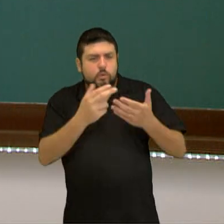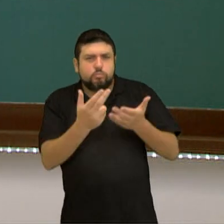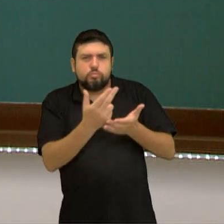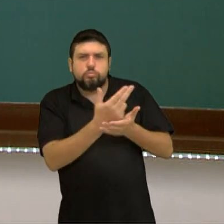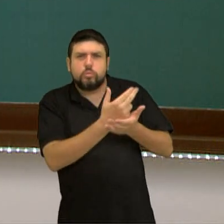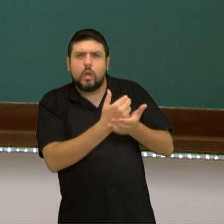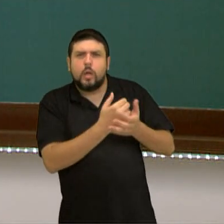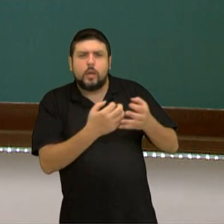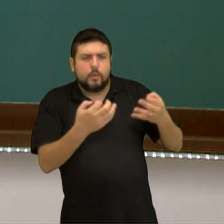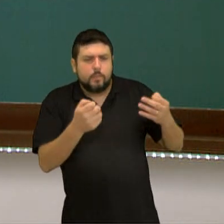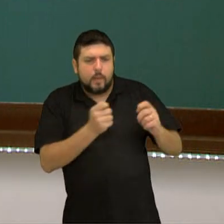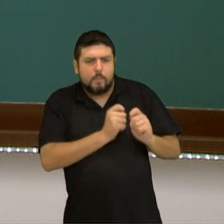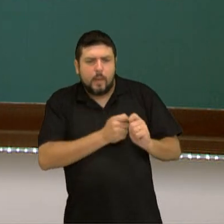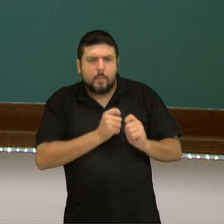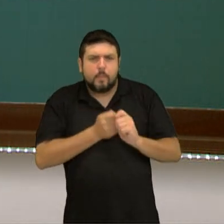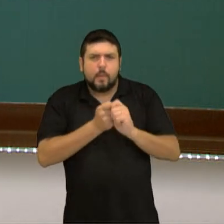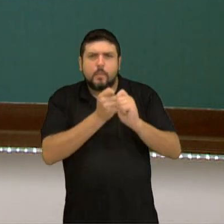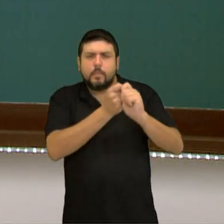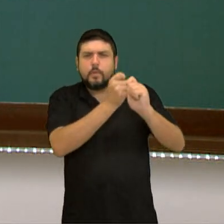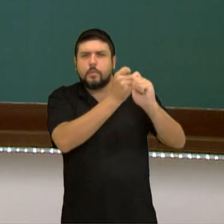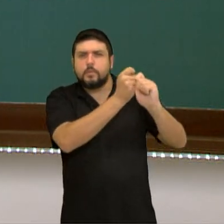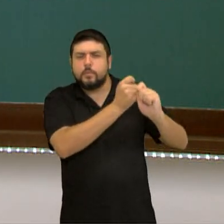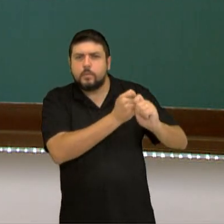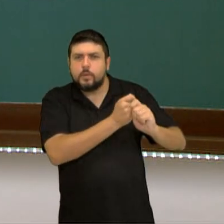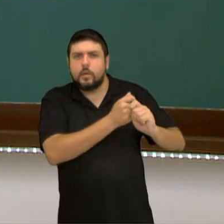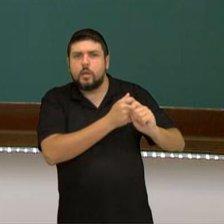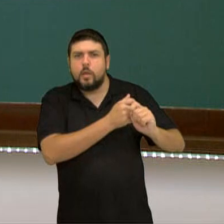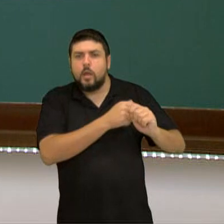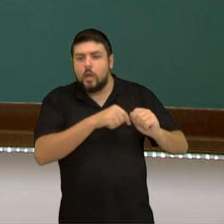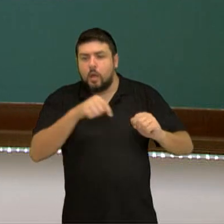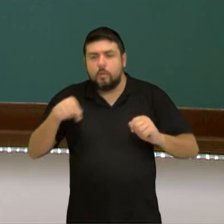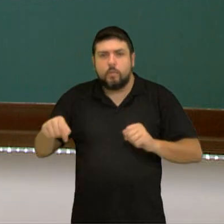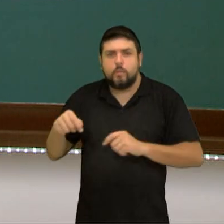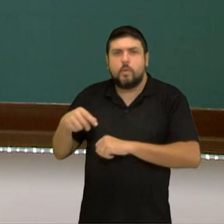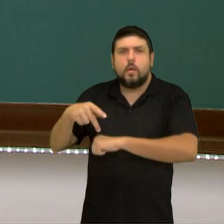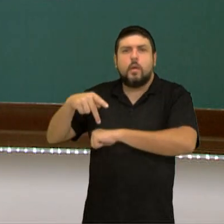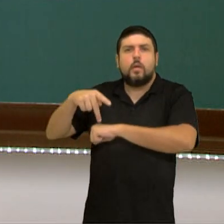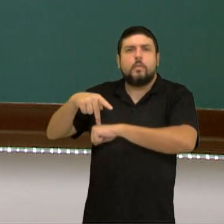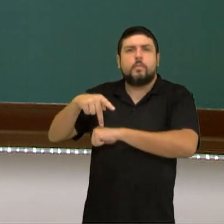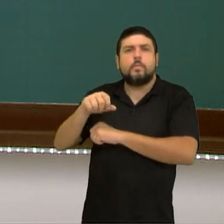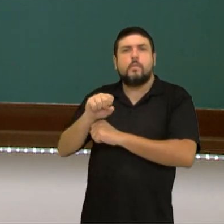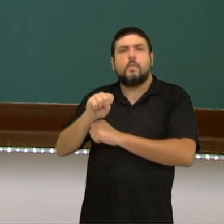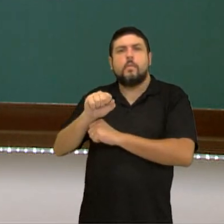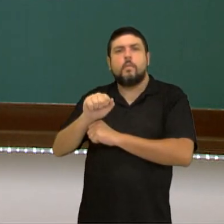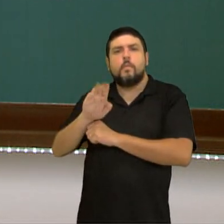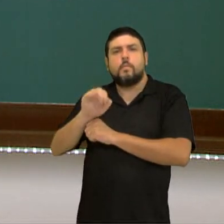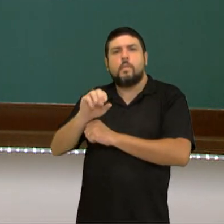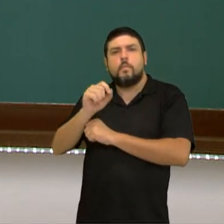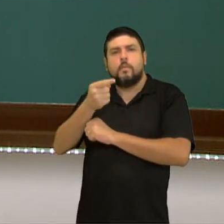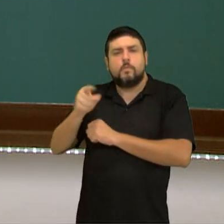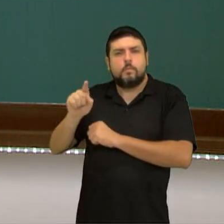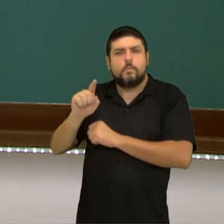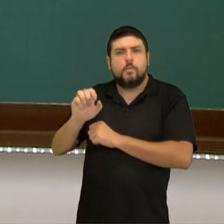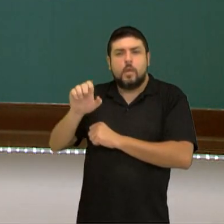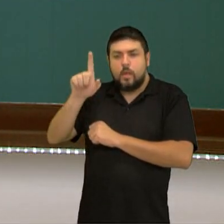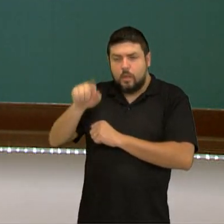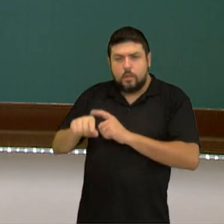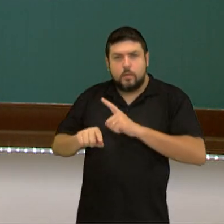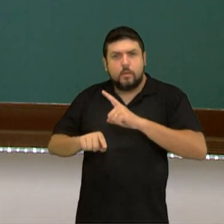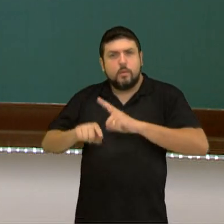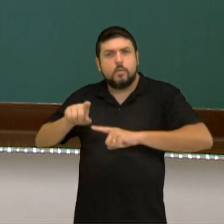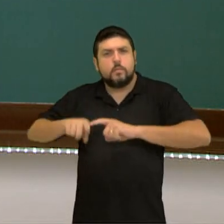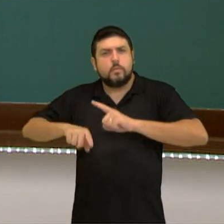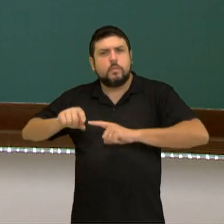a escultura adormecendo lá dentro. Que maravilha. Aqui vai ter a pedra-sabão, que é o material mais barato. Nós não